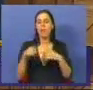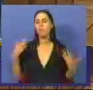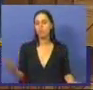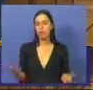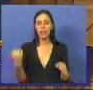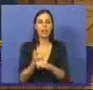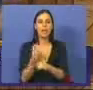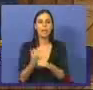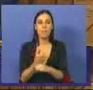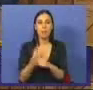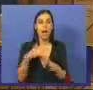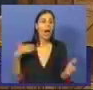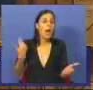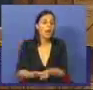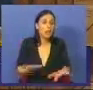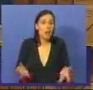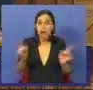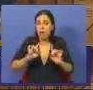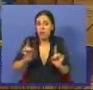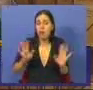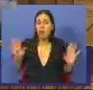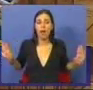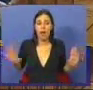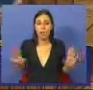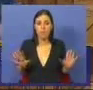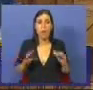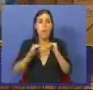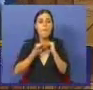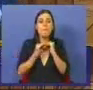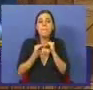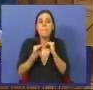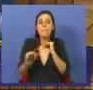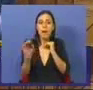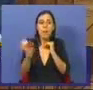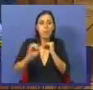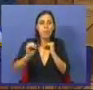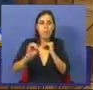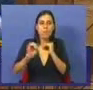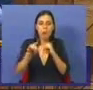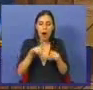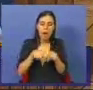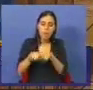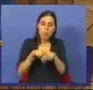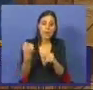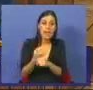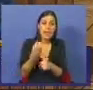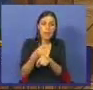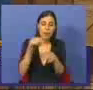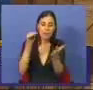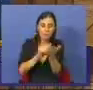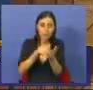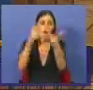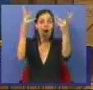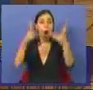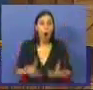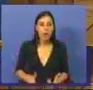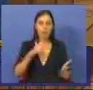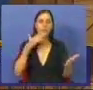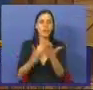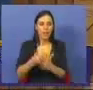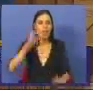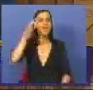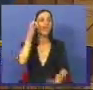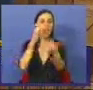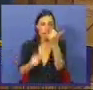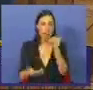de emprego. E até agora isso não aconteceu, e a recessão e a falta de política de emprego neste orçamento leva ao